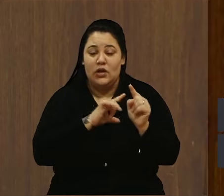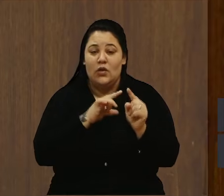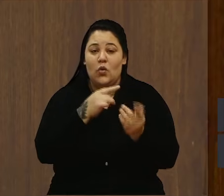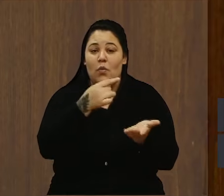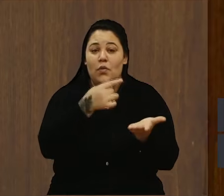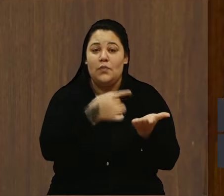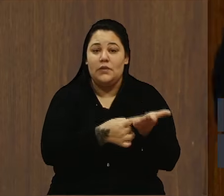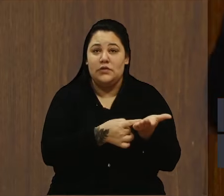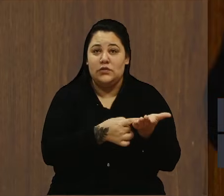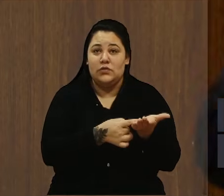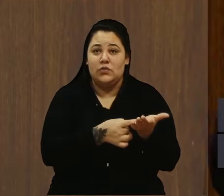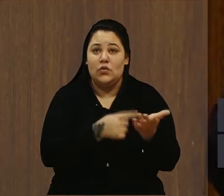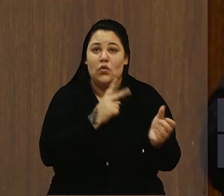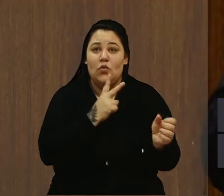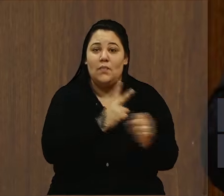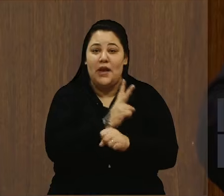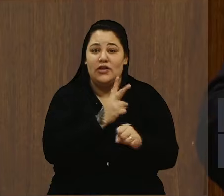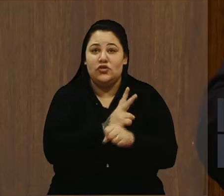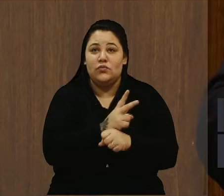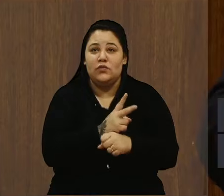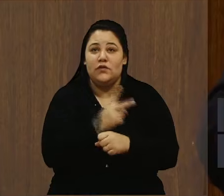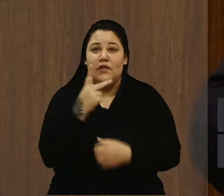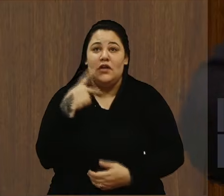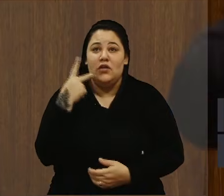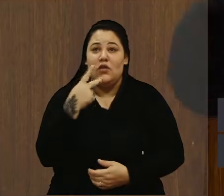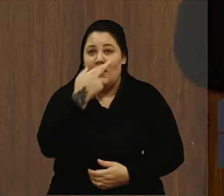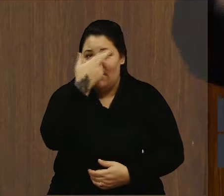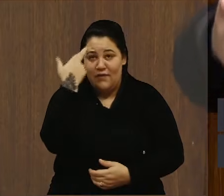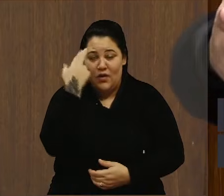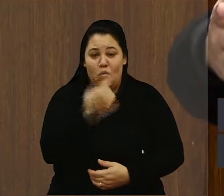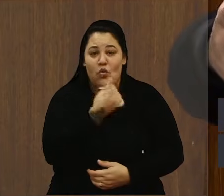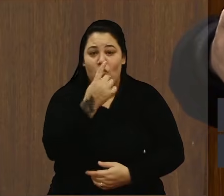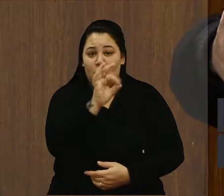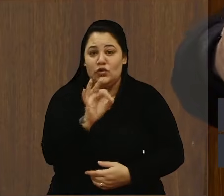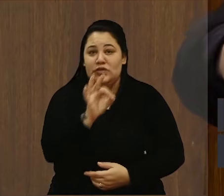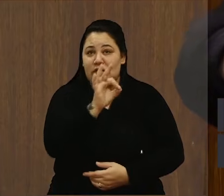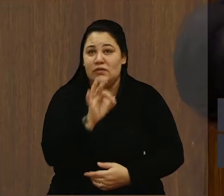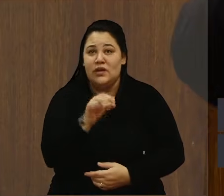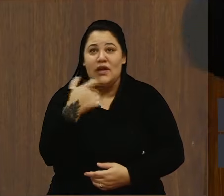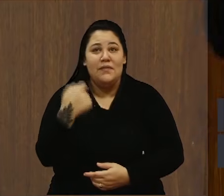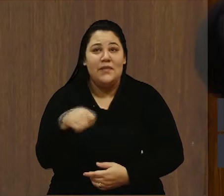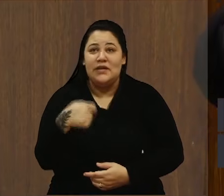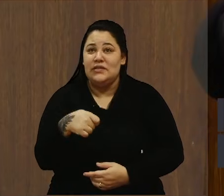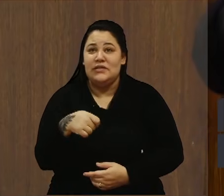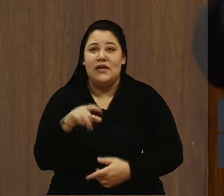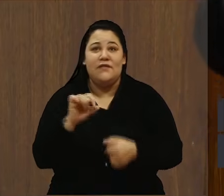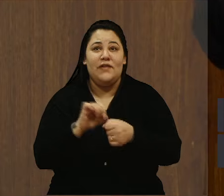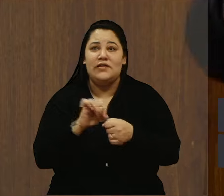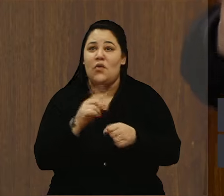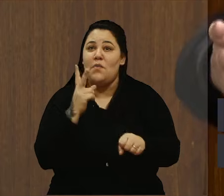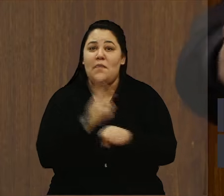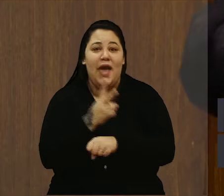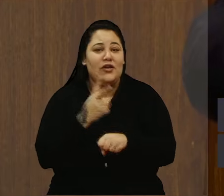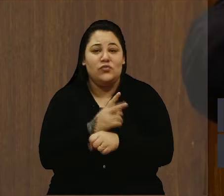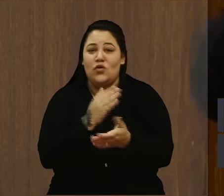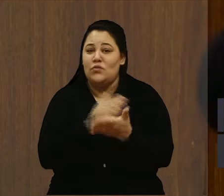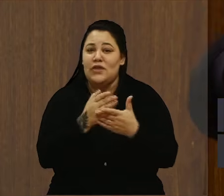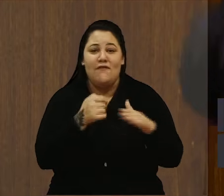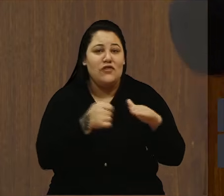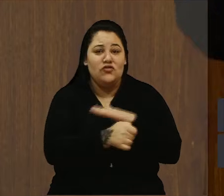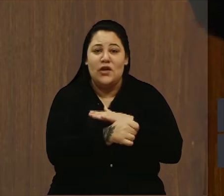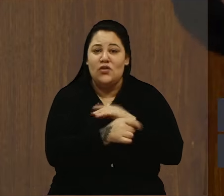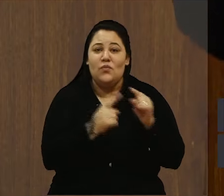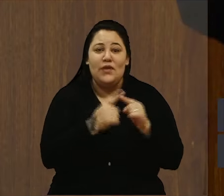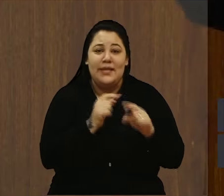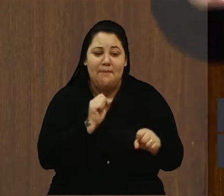comprometimento com empréstimos em 1%, vereador Rafael. O município precisa tomar um empréstimo e começar a promover investimento, porque senão a nossa capacidade de investimento está